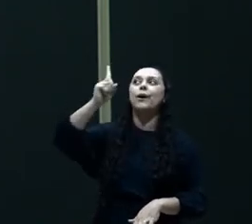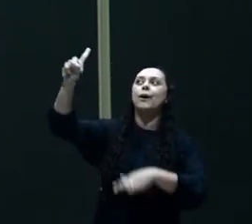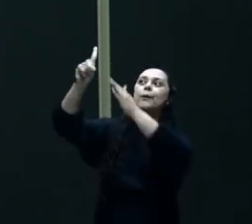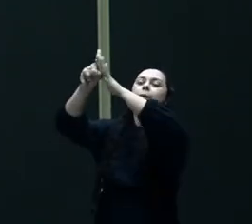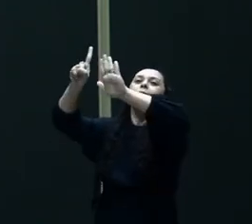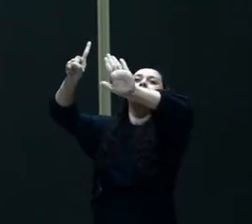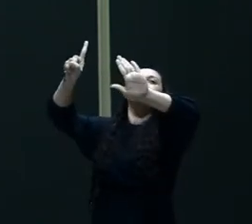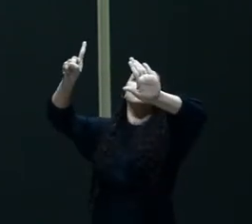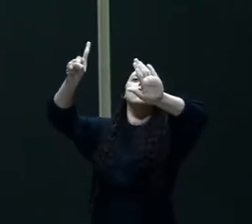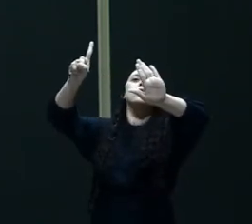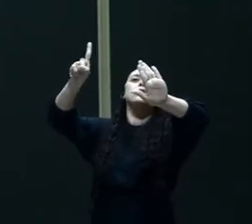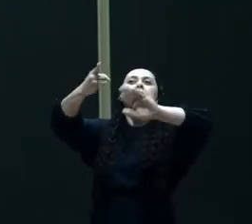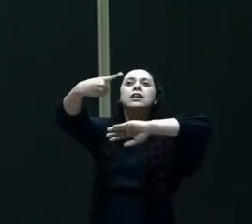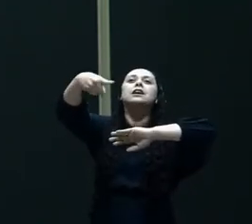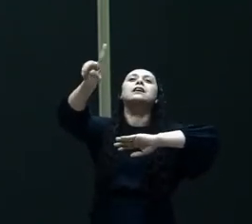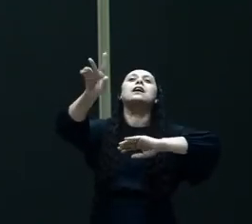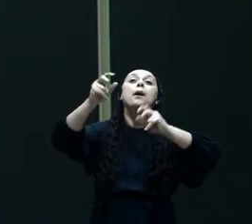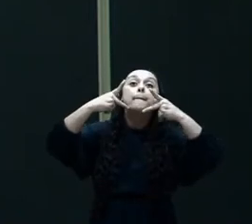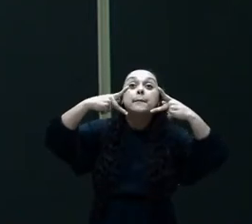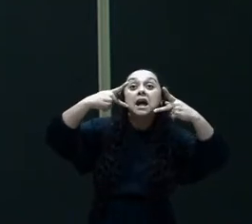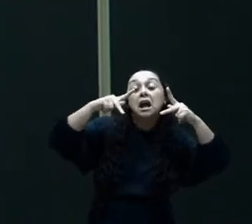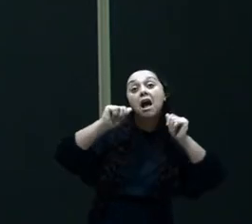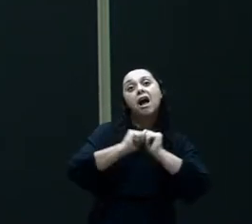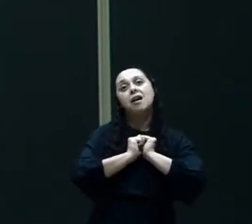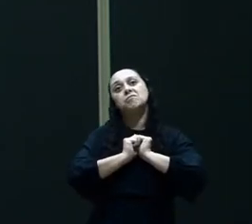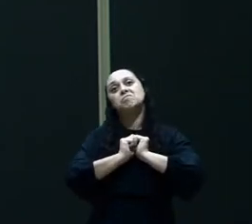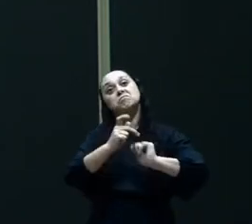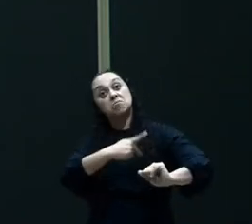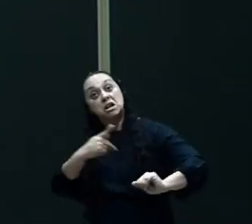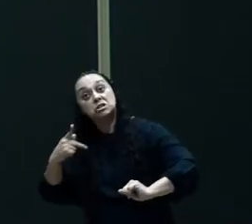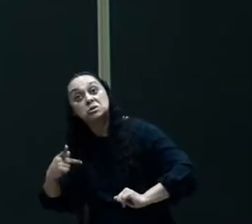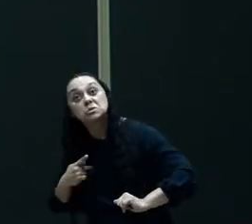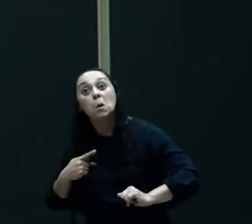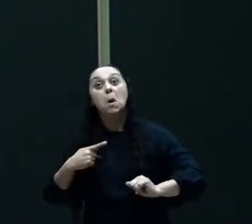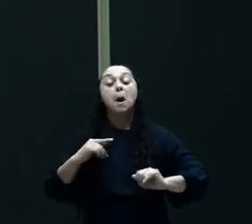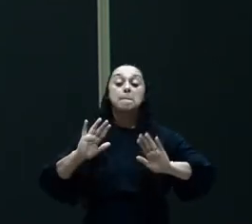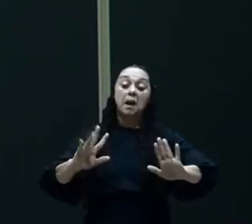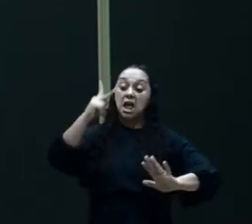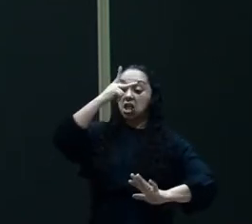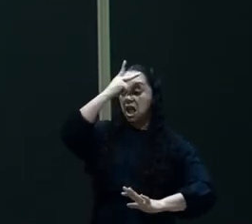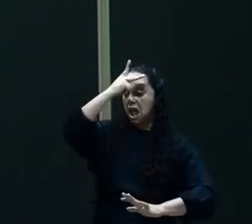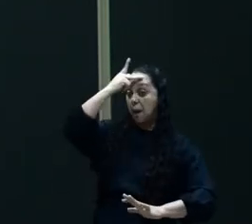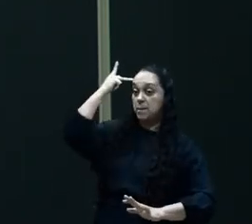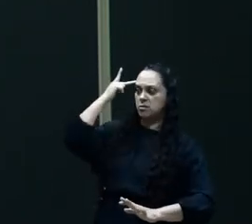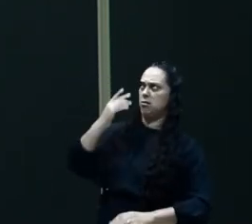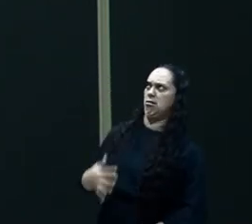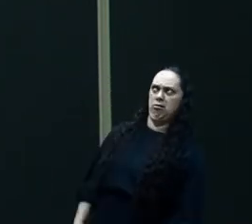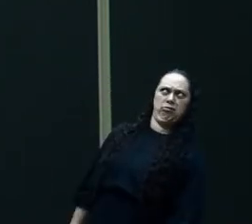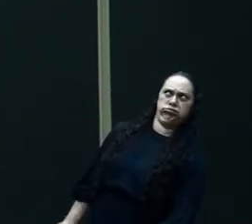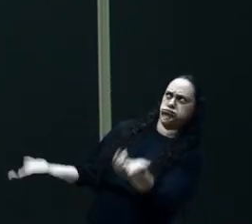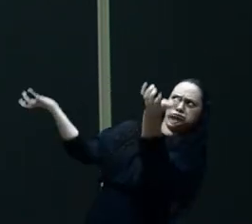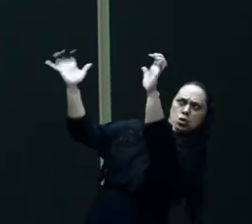servir e tá vivendo uma vida miserável hoje correndo da Promessa achando que